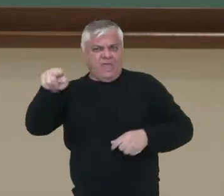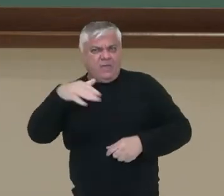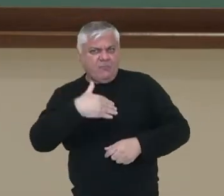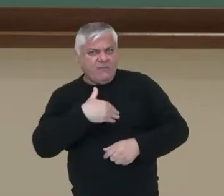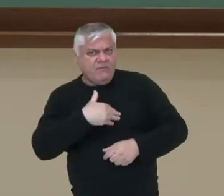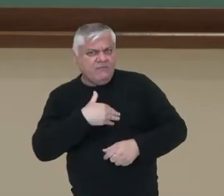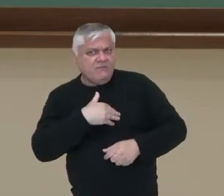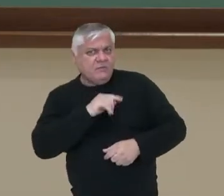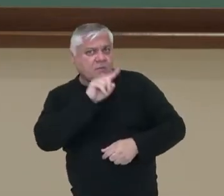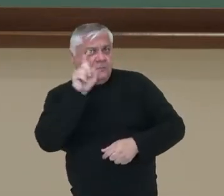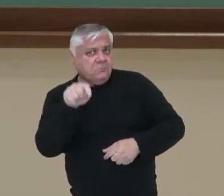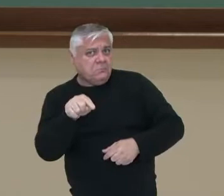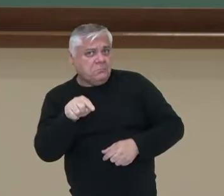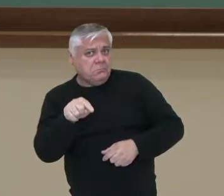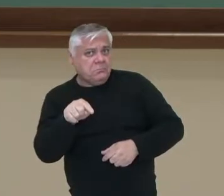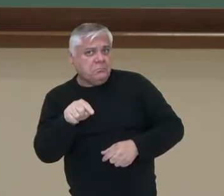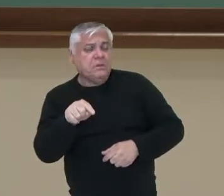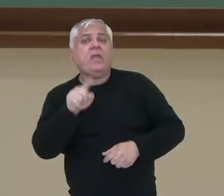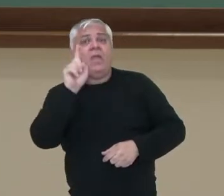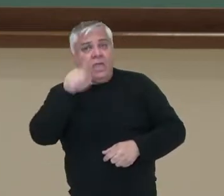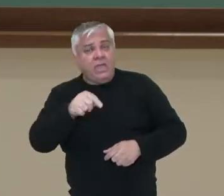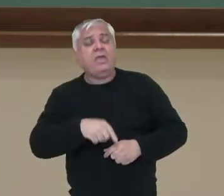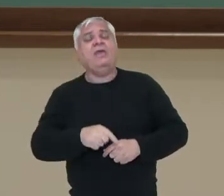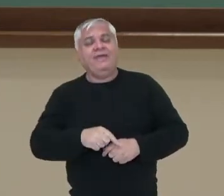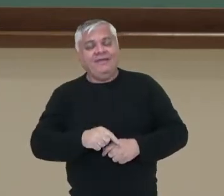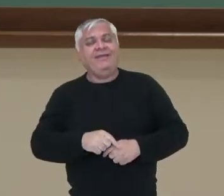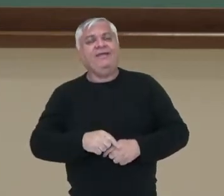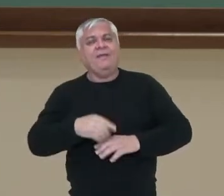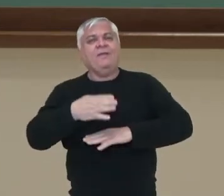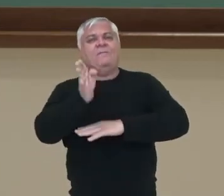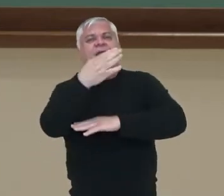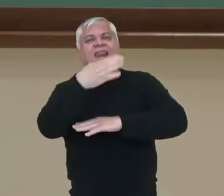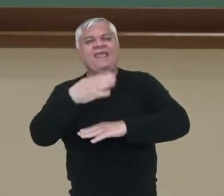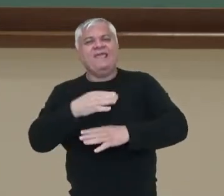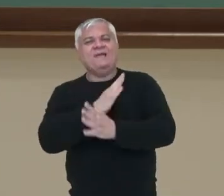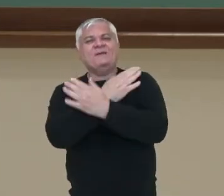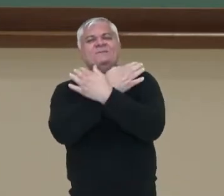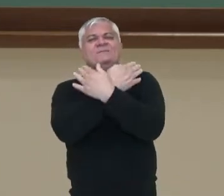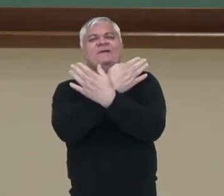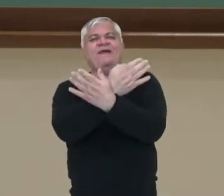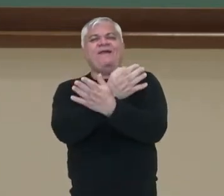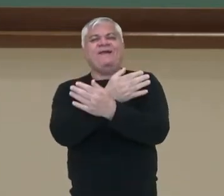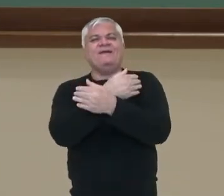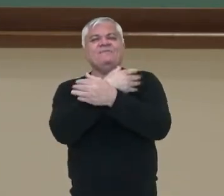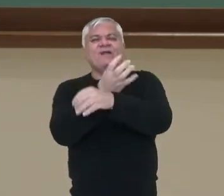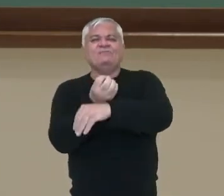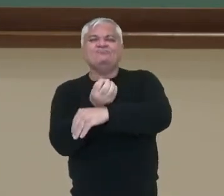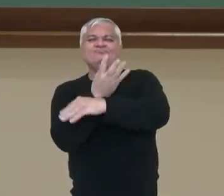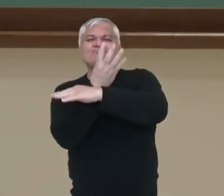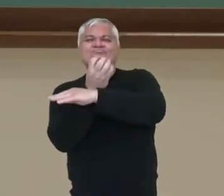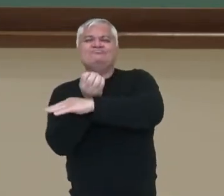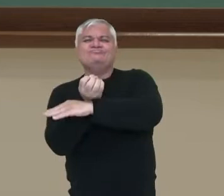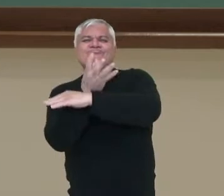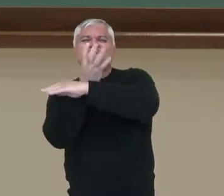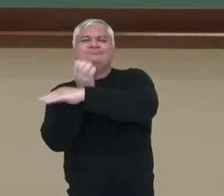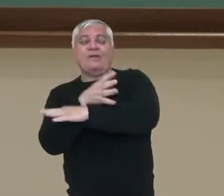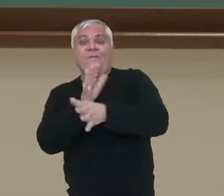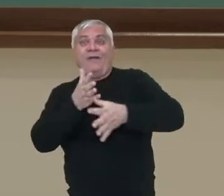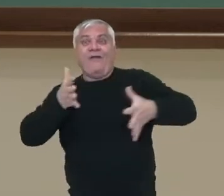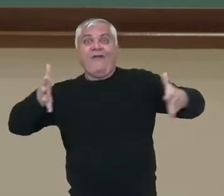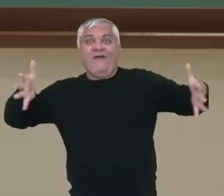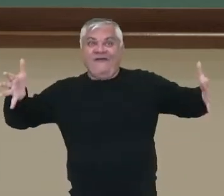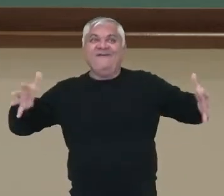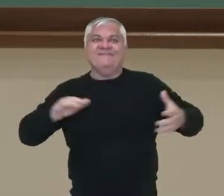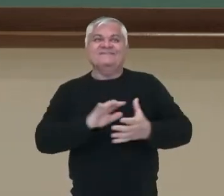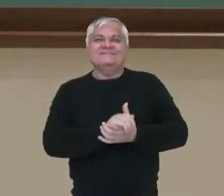é? É mamífero. É a baleia azul, né? O maior mamífero aquático que nós temos aqui no planeta, certo?